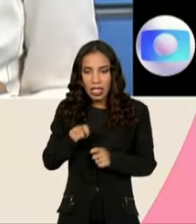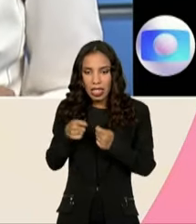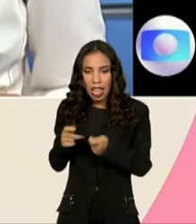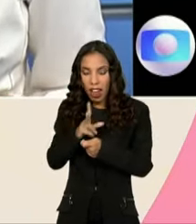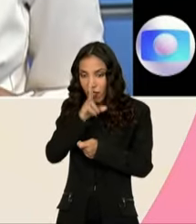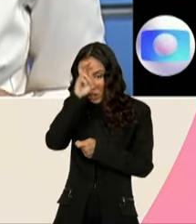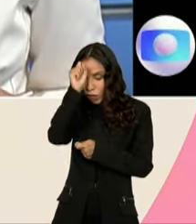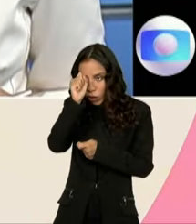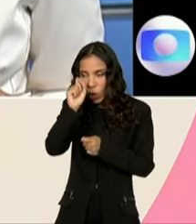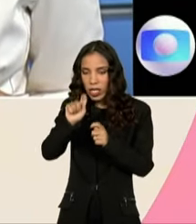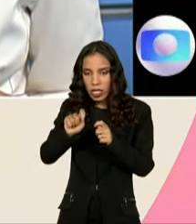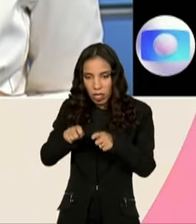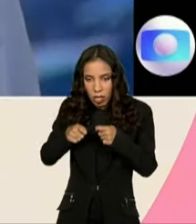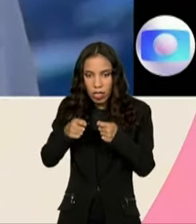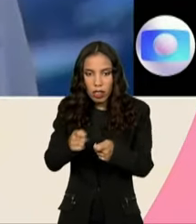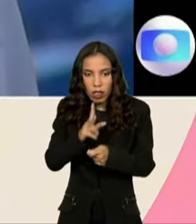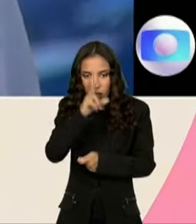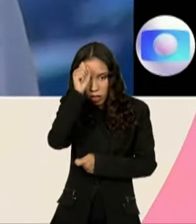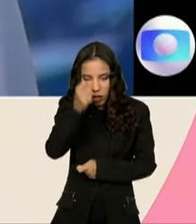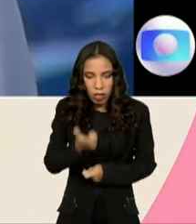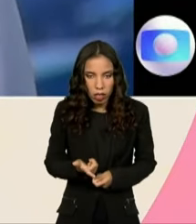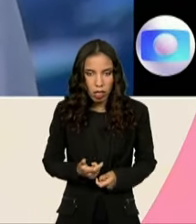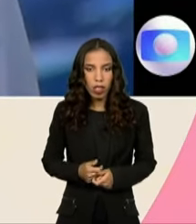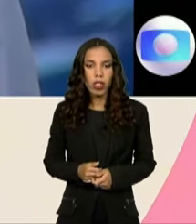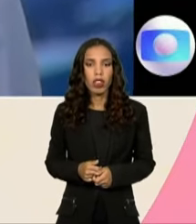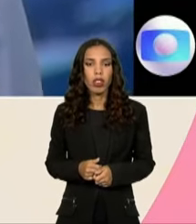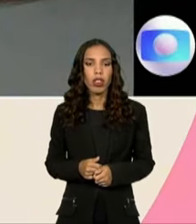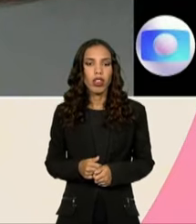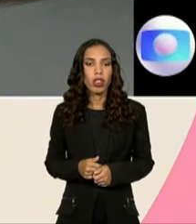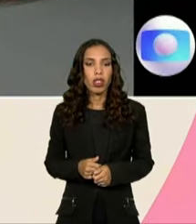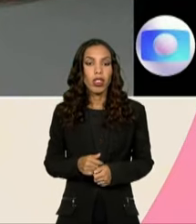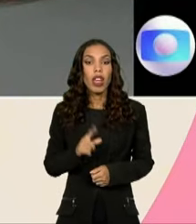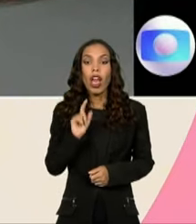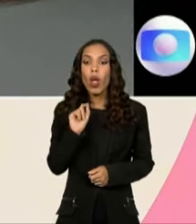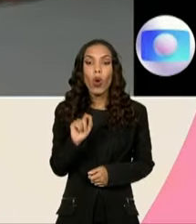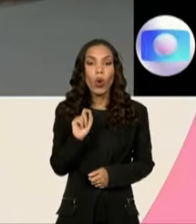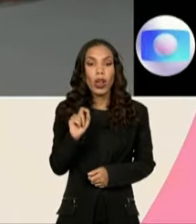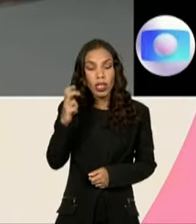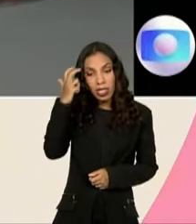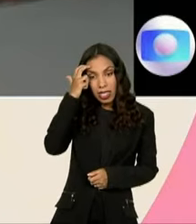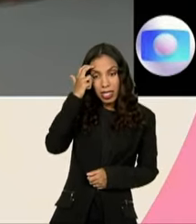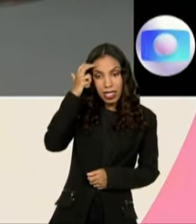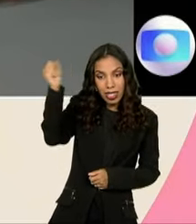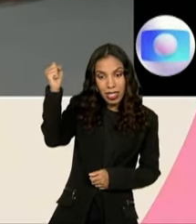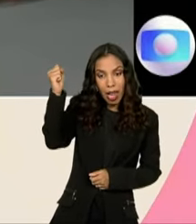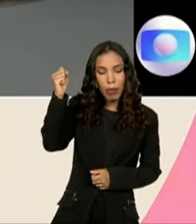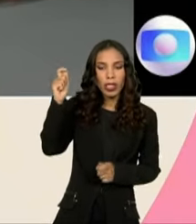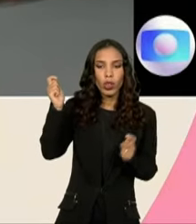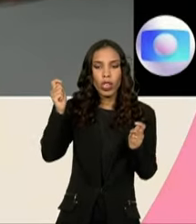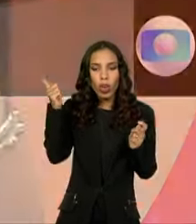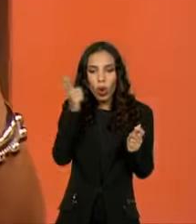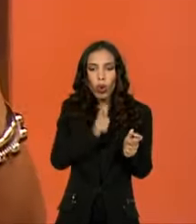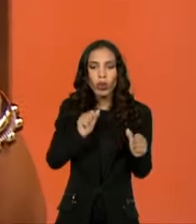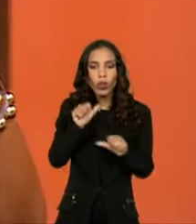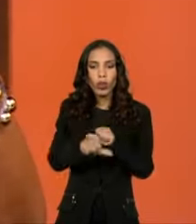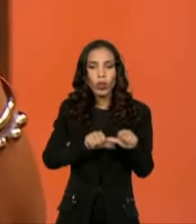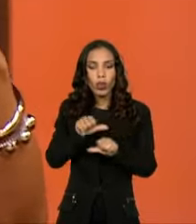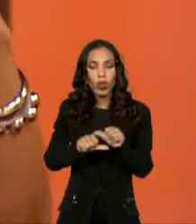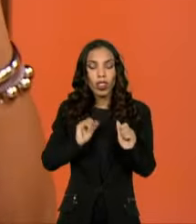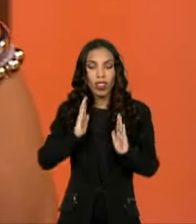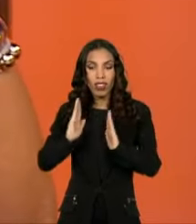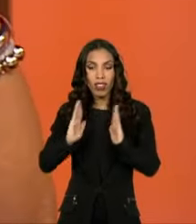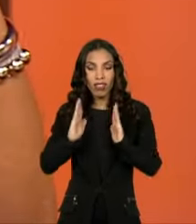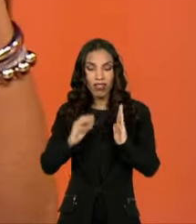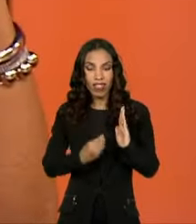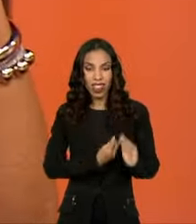seria a tradução mais literal. From Strength to Strength. Que é o seguinte, a sabedoria de você saber mudar. Porque numa fase da